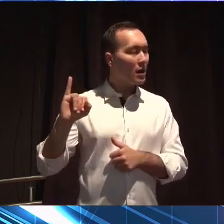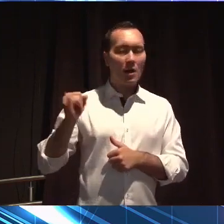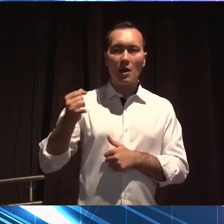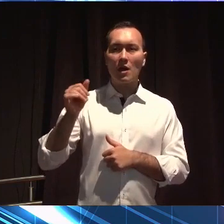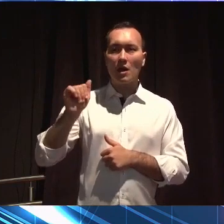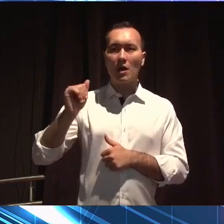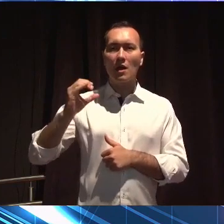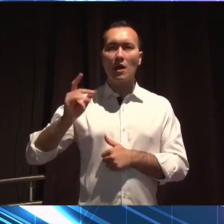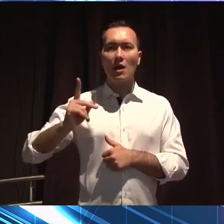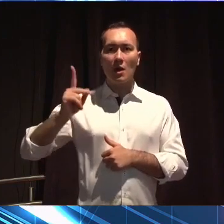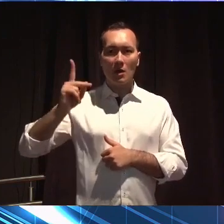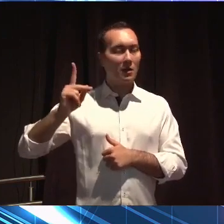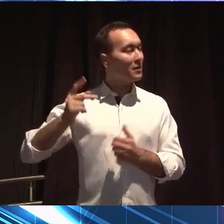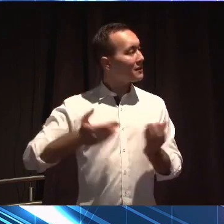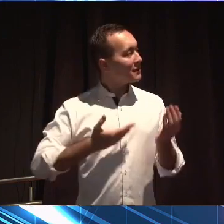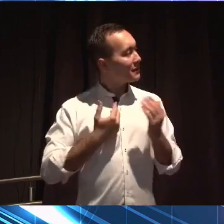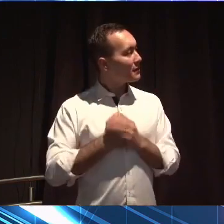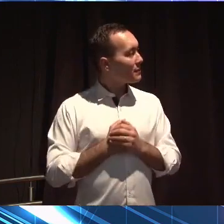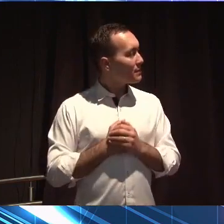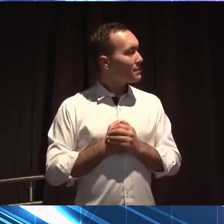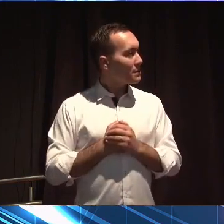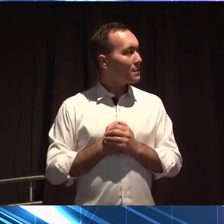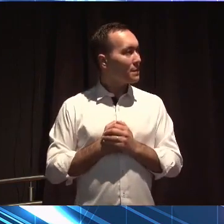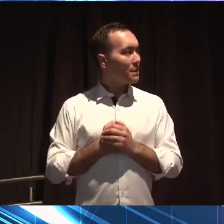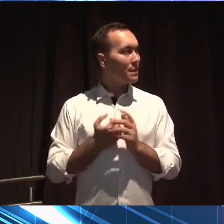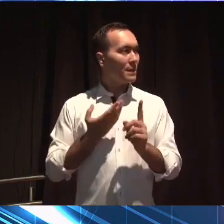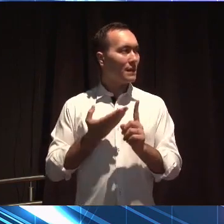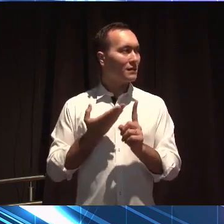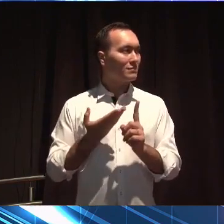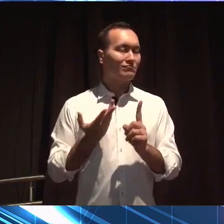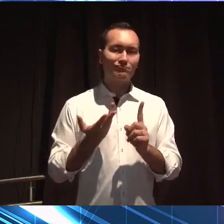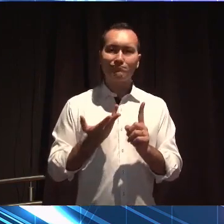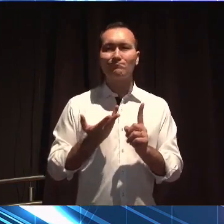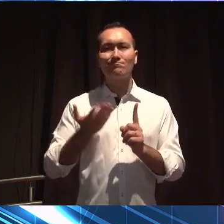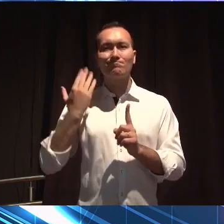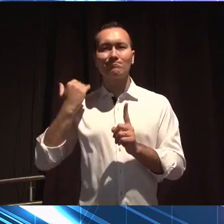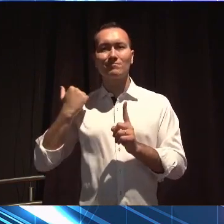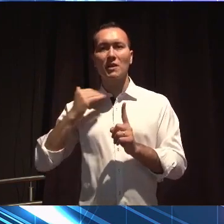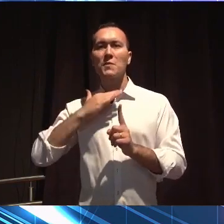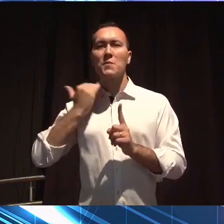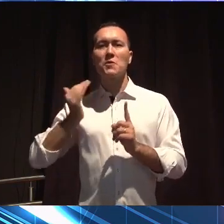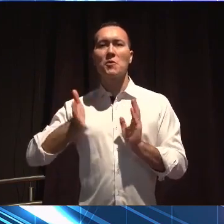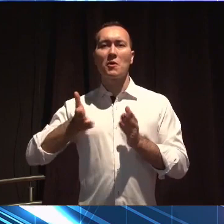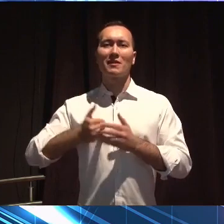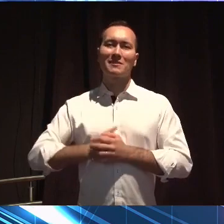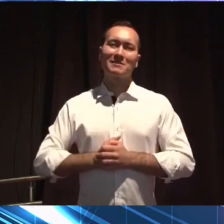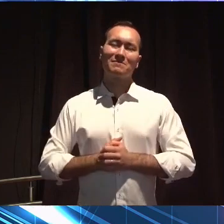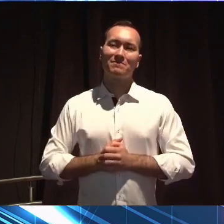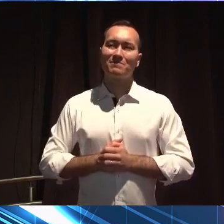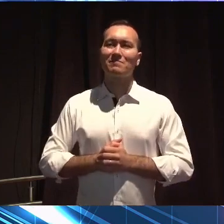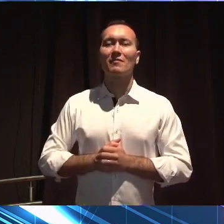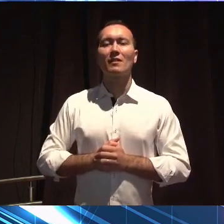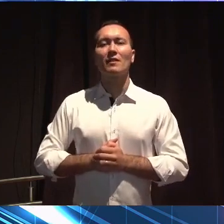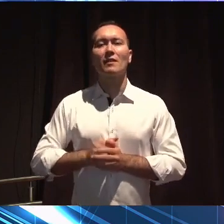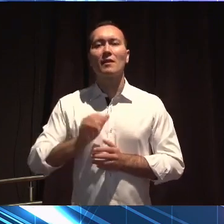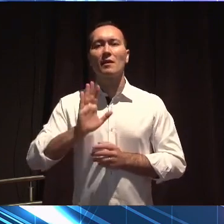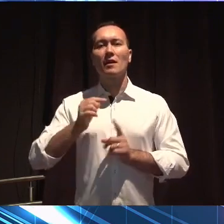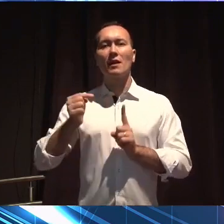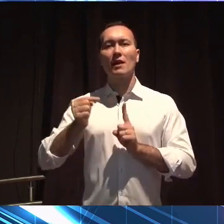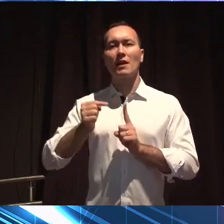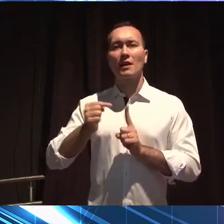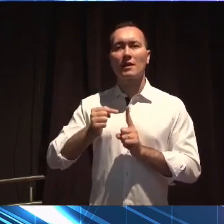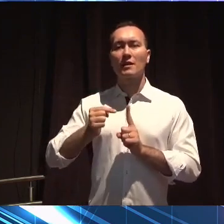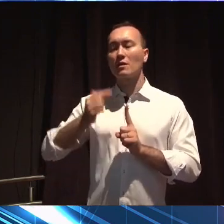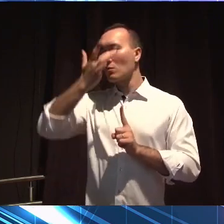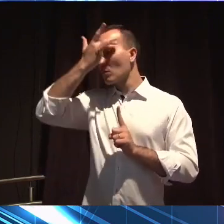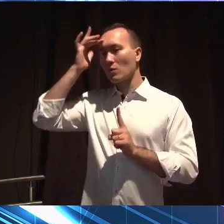O Jack Welch infelizmente, saudoso Jack Welch. Infelizmente não, né? O tempo chega para todo mundo, para ele também chegou. Mas o Jack Welch é considerado